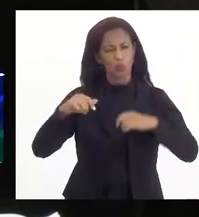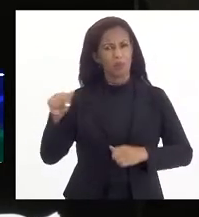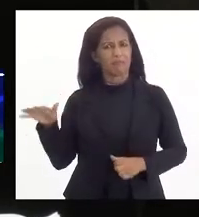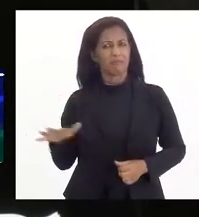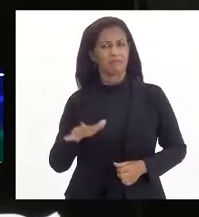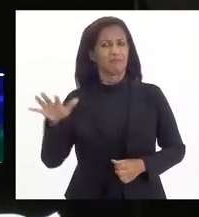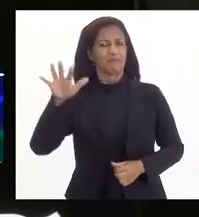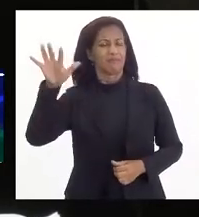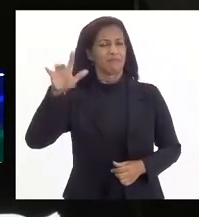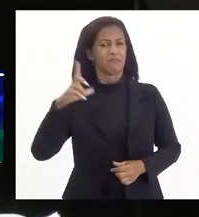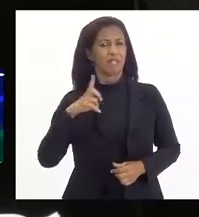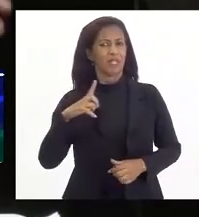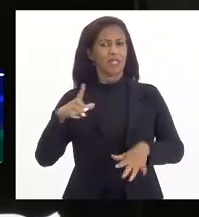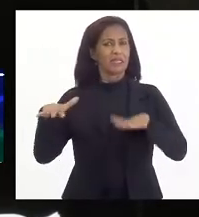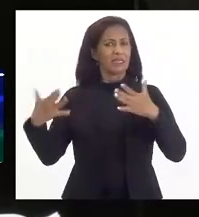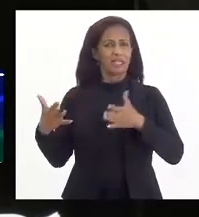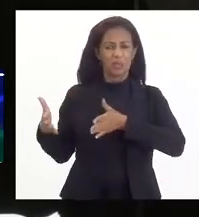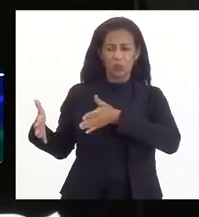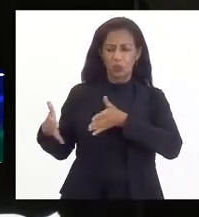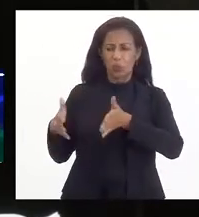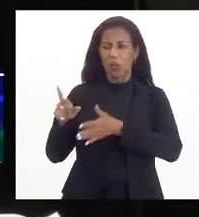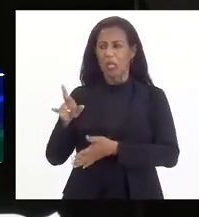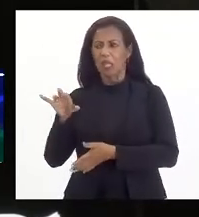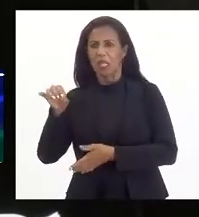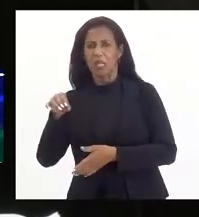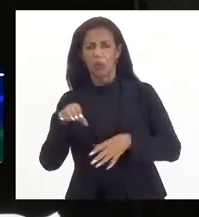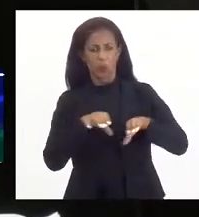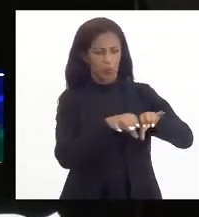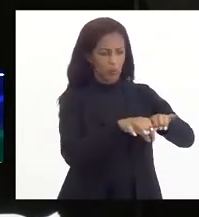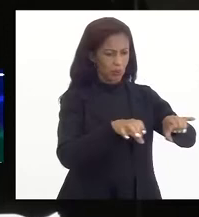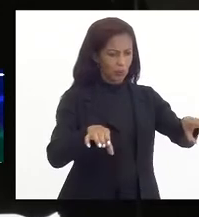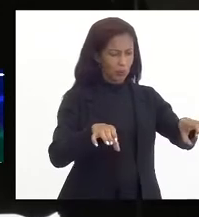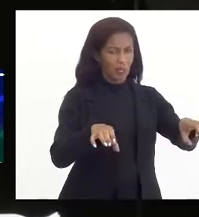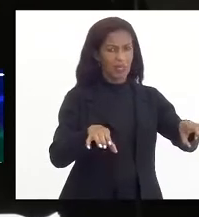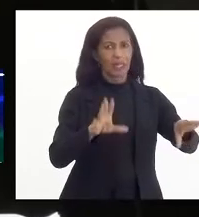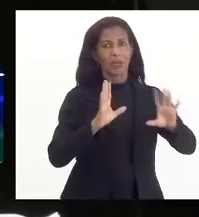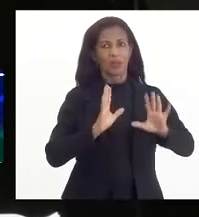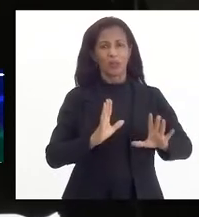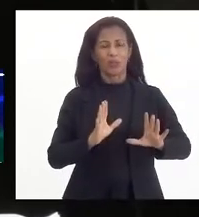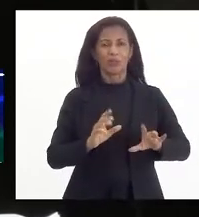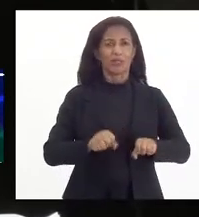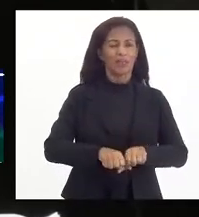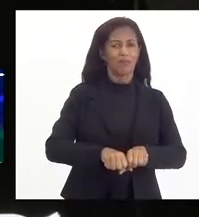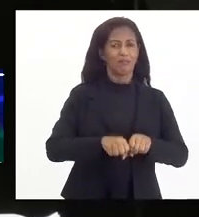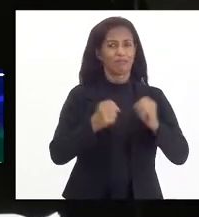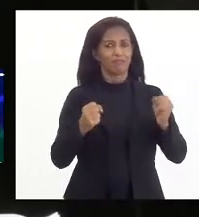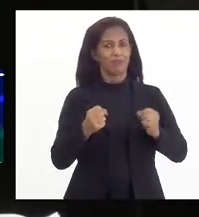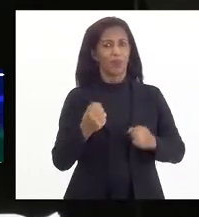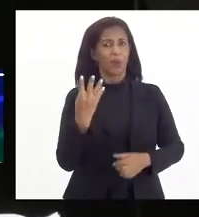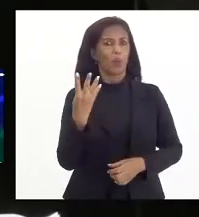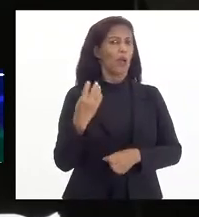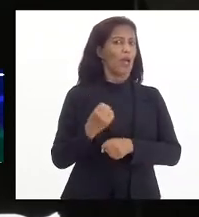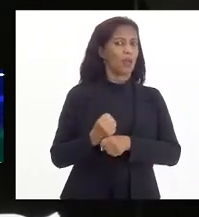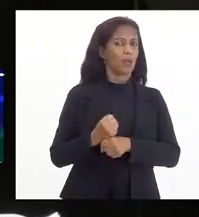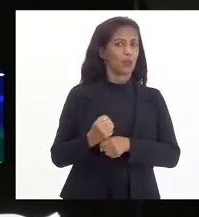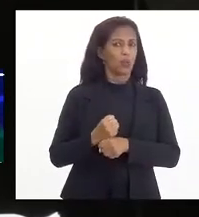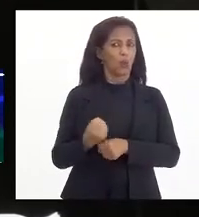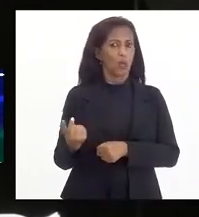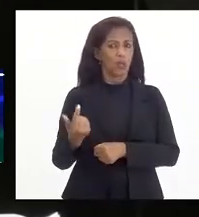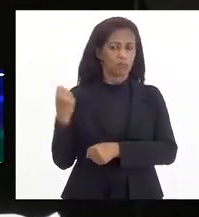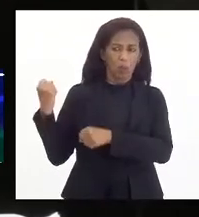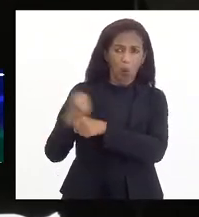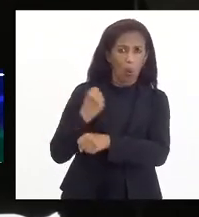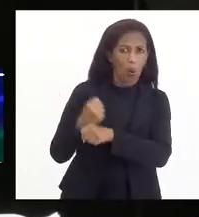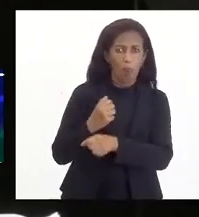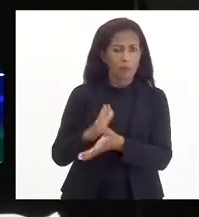nutricionais de drenagem tantos os rios quantos canais Eles já estavam destruindo ao longo do tempo já foram quatro anos sem bagagem nenhuma